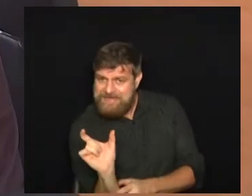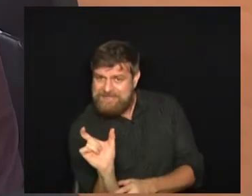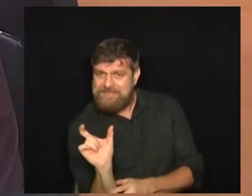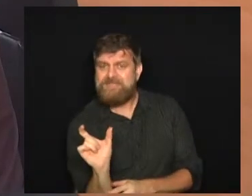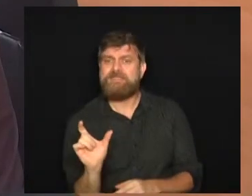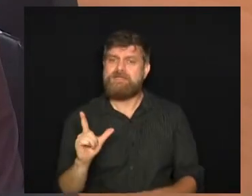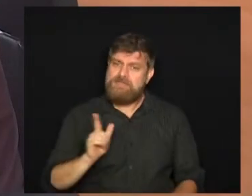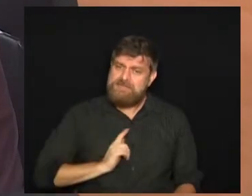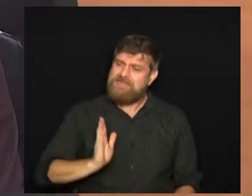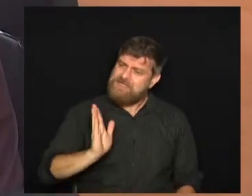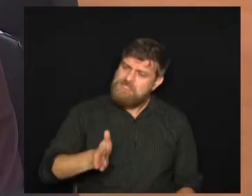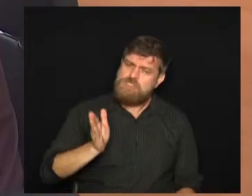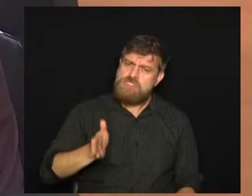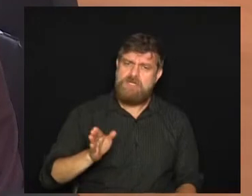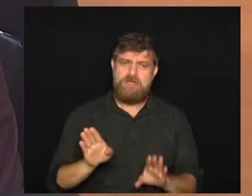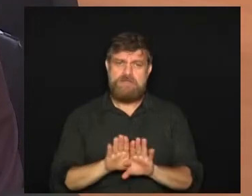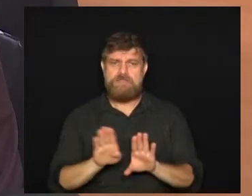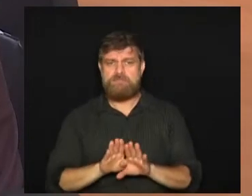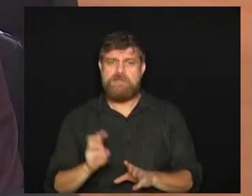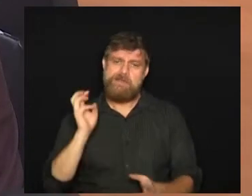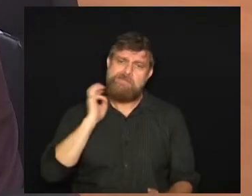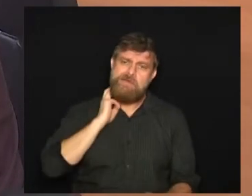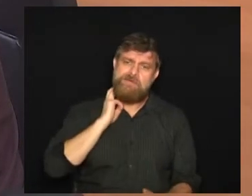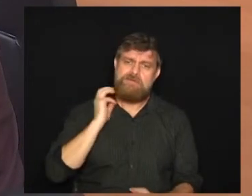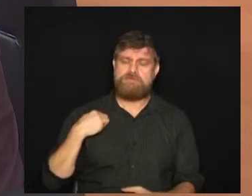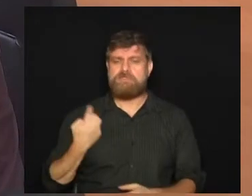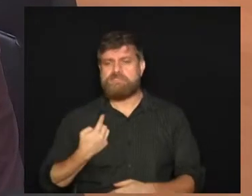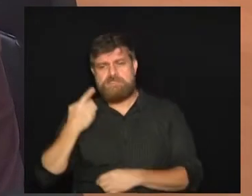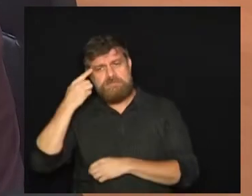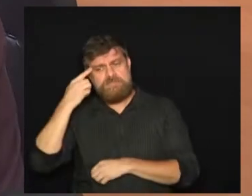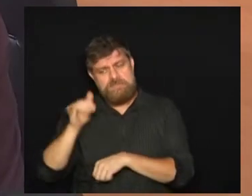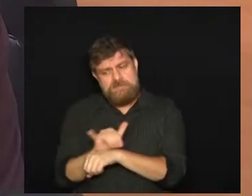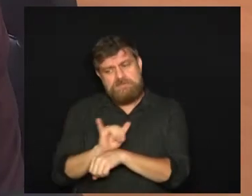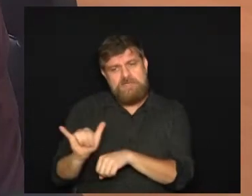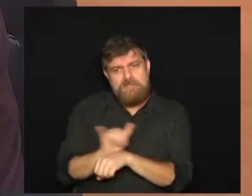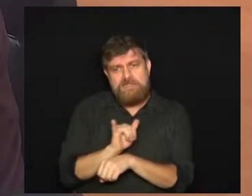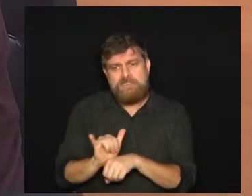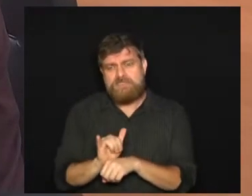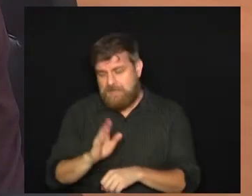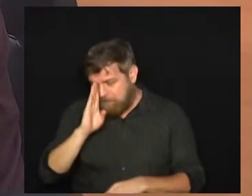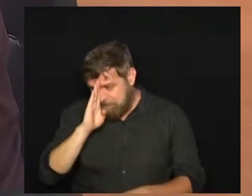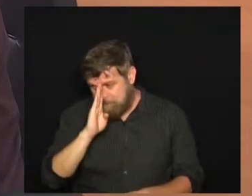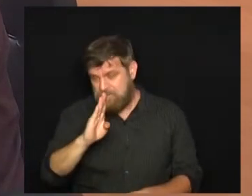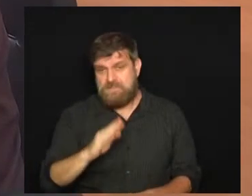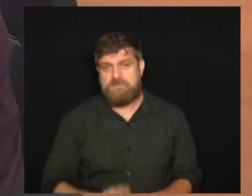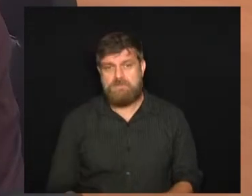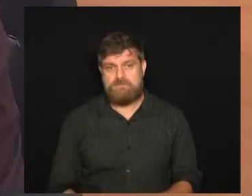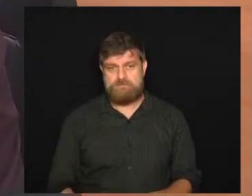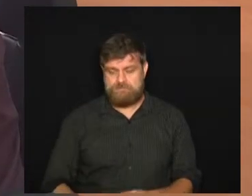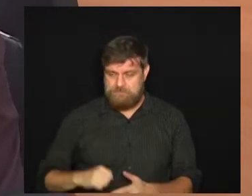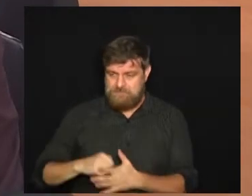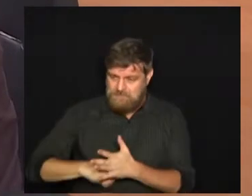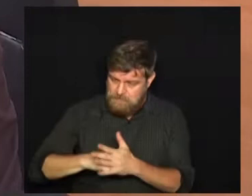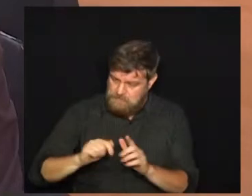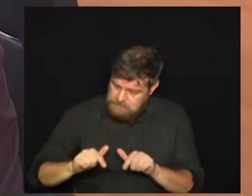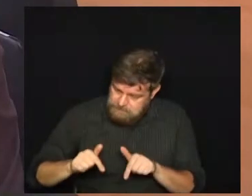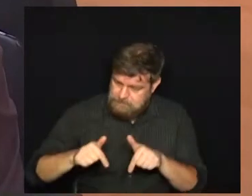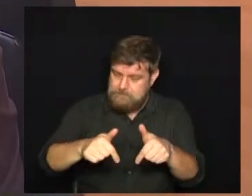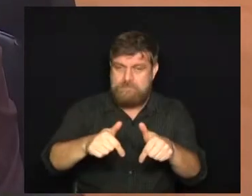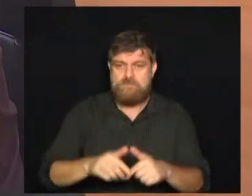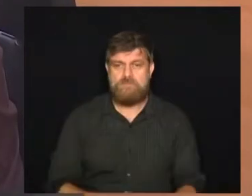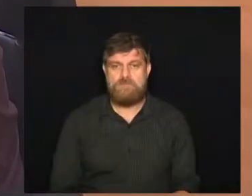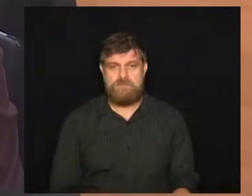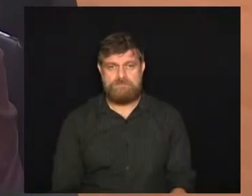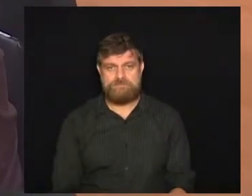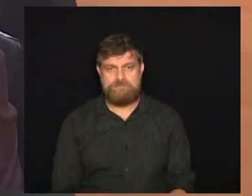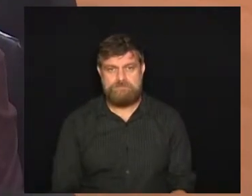e até já fica aqui, Paulo, para a gente fazer alguma coisa, principalmente nessa caminhada que a gente vai ter, Com certeza, do uma boa